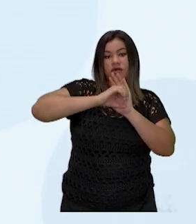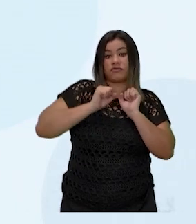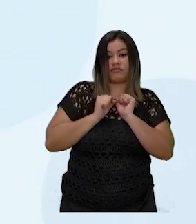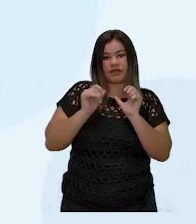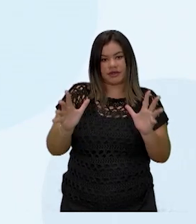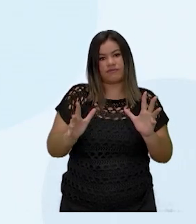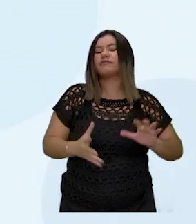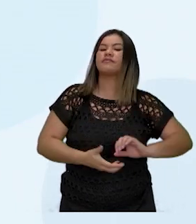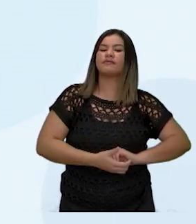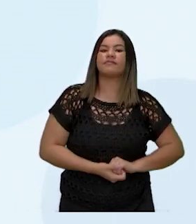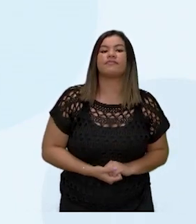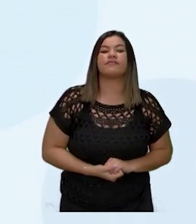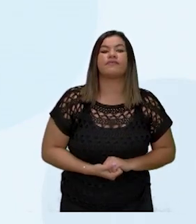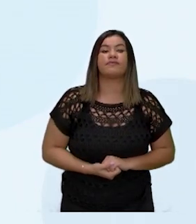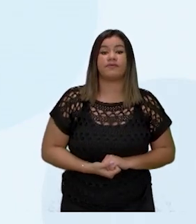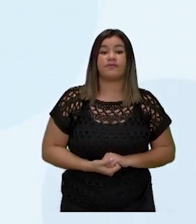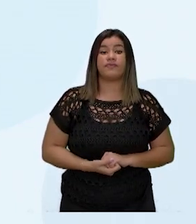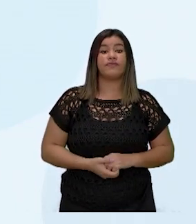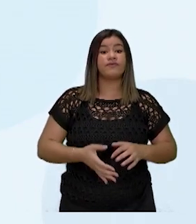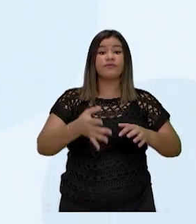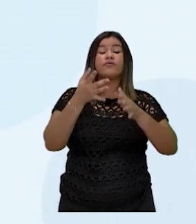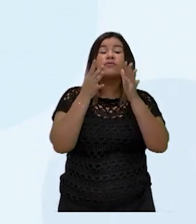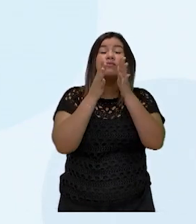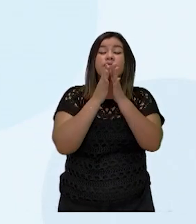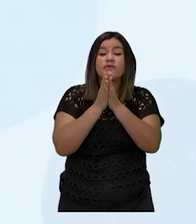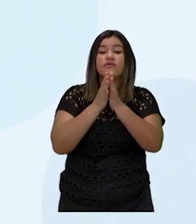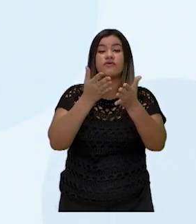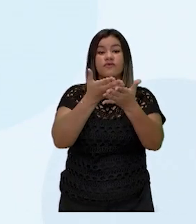ainda que não seja aquele para a vida toda. Quando eles